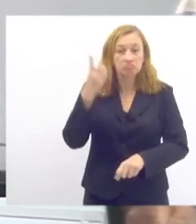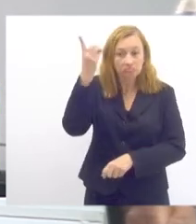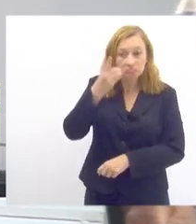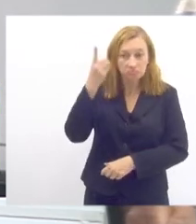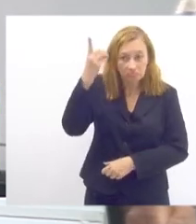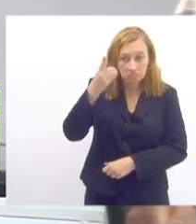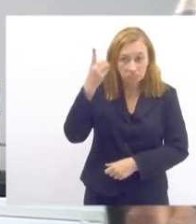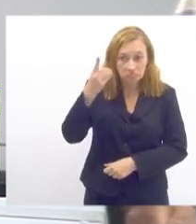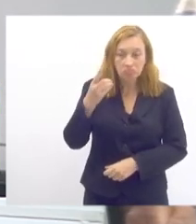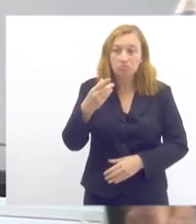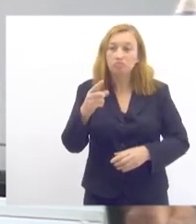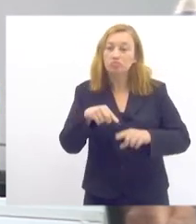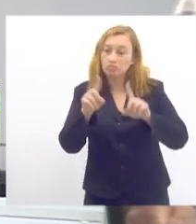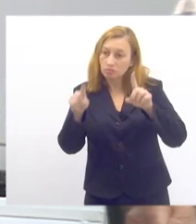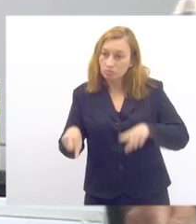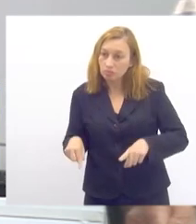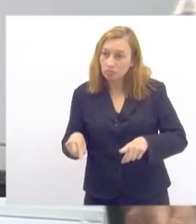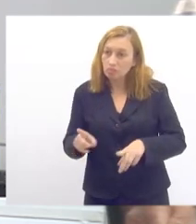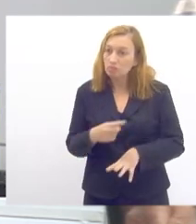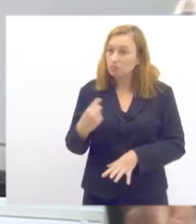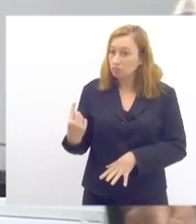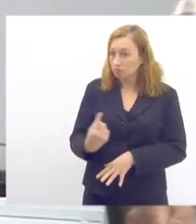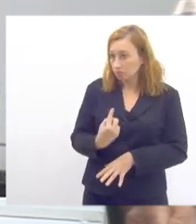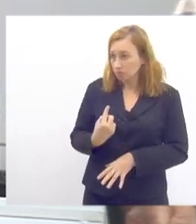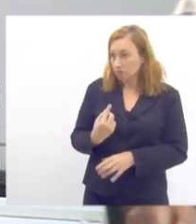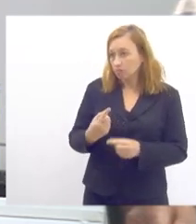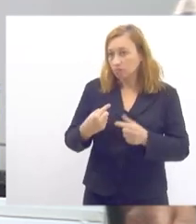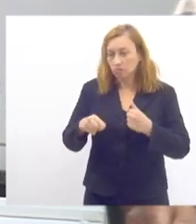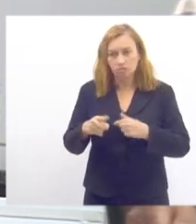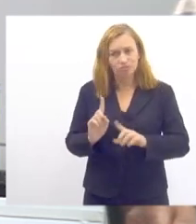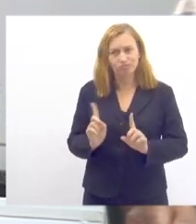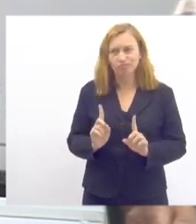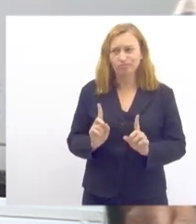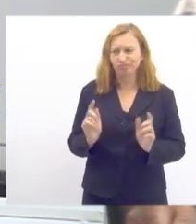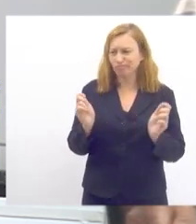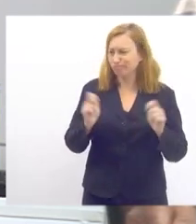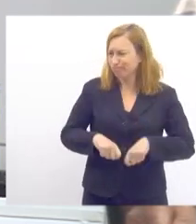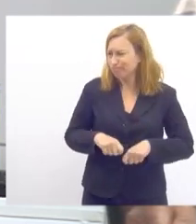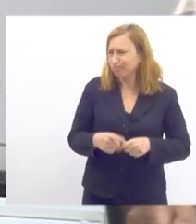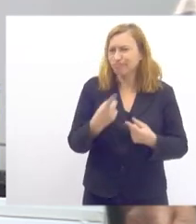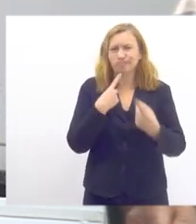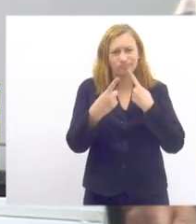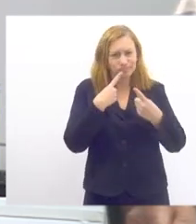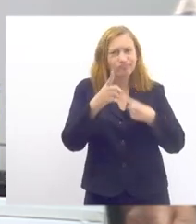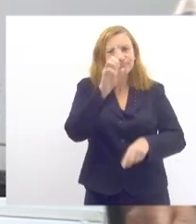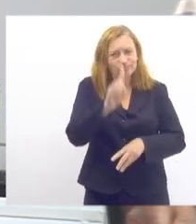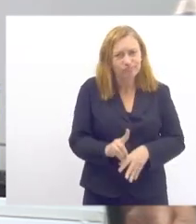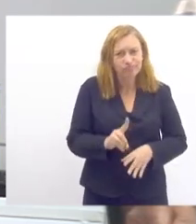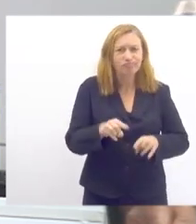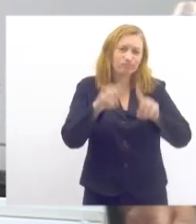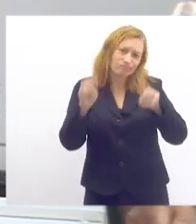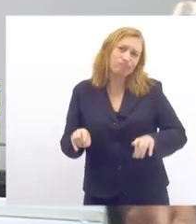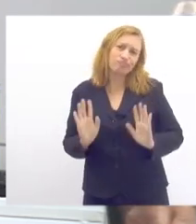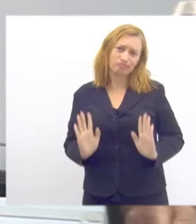e servidores, a gente aqui vai, até porque a gente não tem competência para isso, vai discutir o direito de greve do